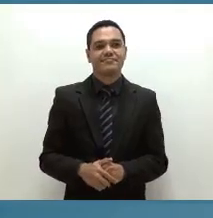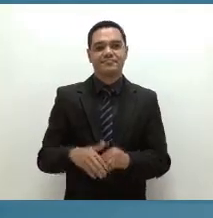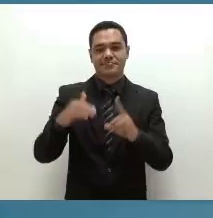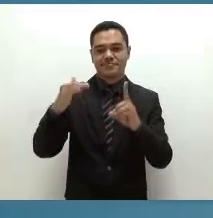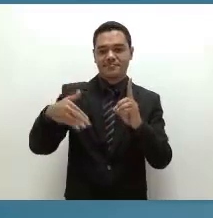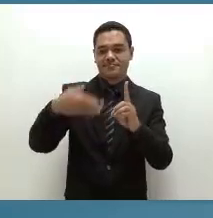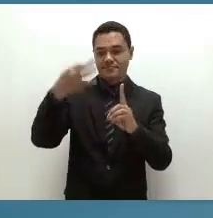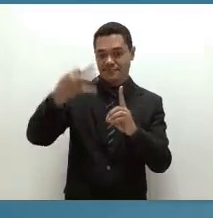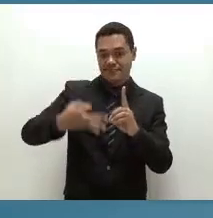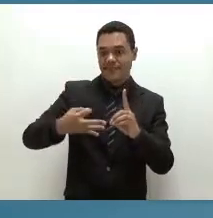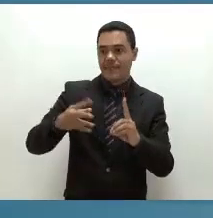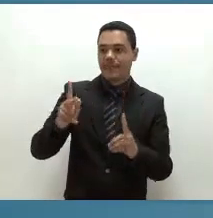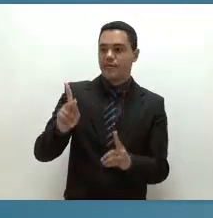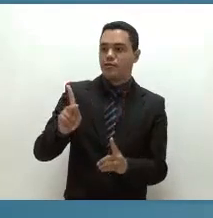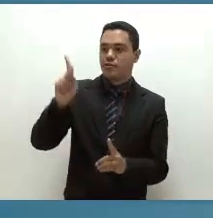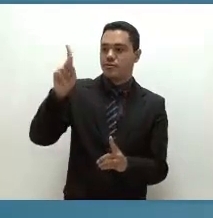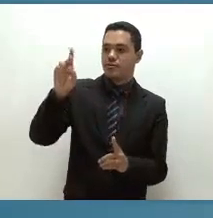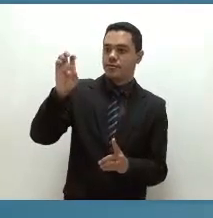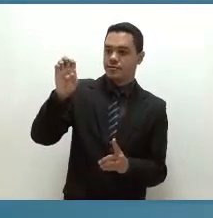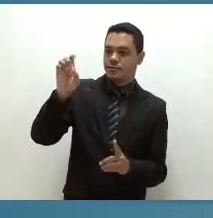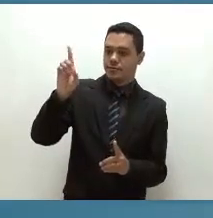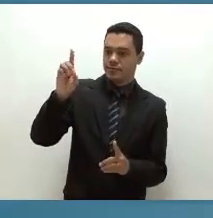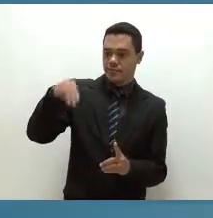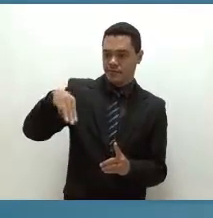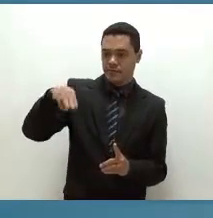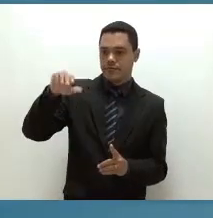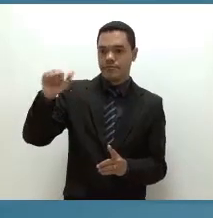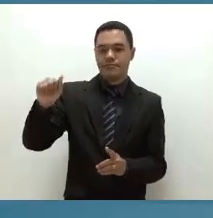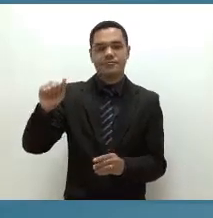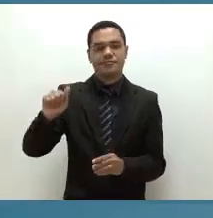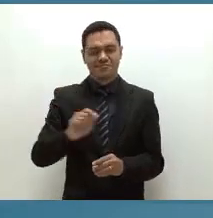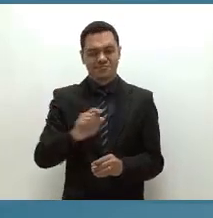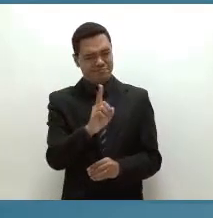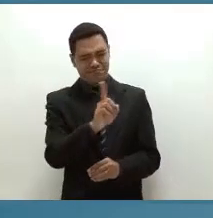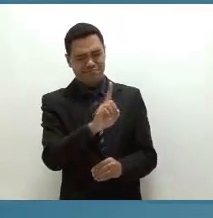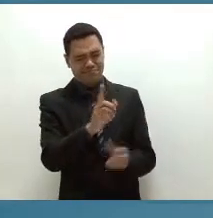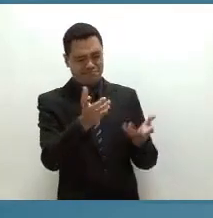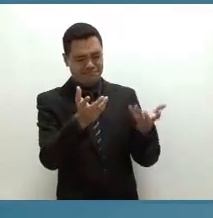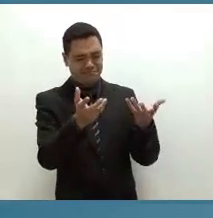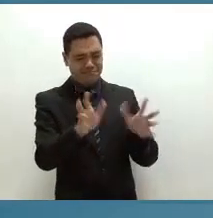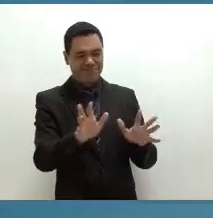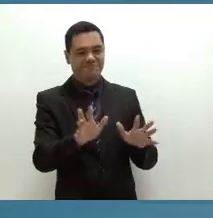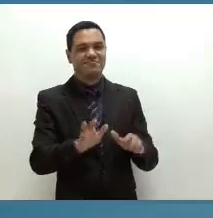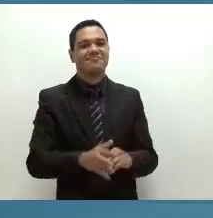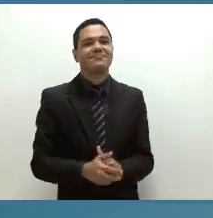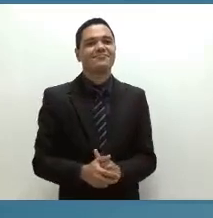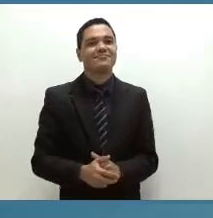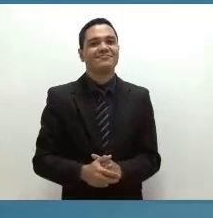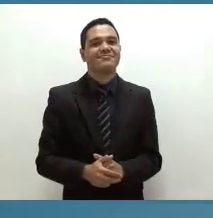Desembargadora Kedma Pacífico Lira. Não, excelência.